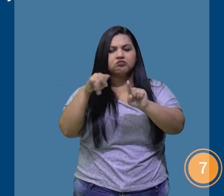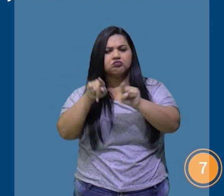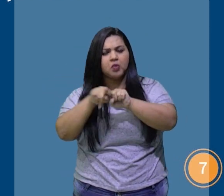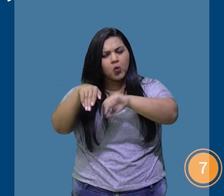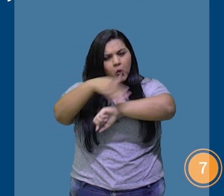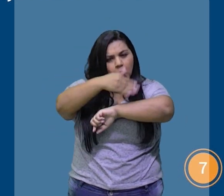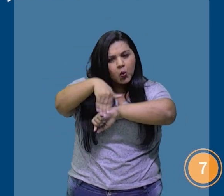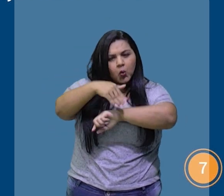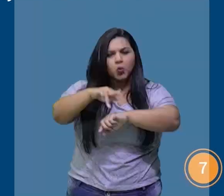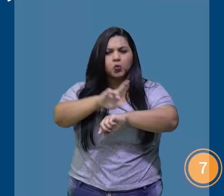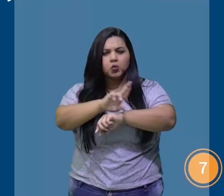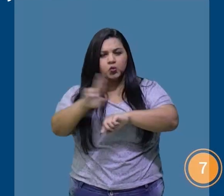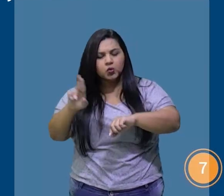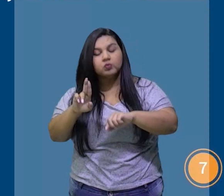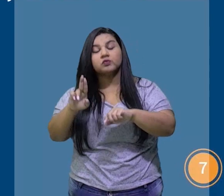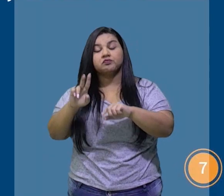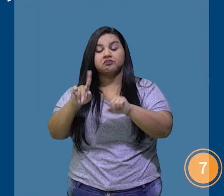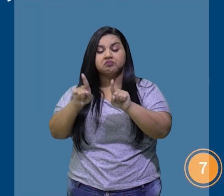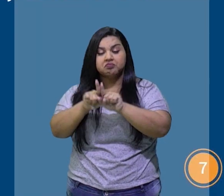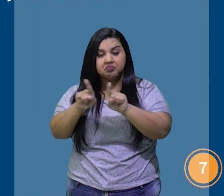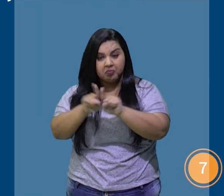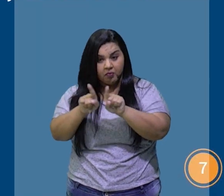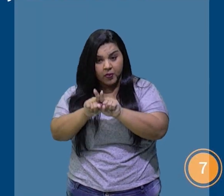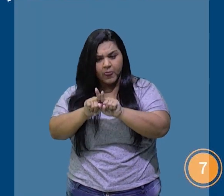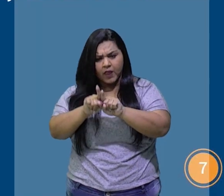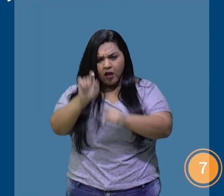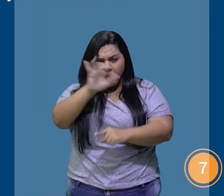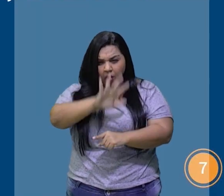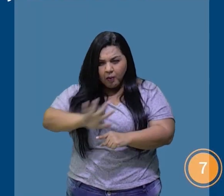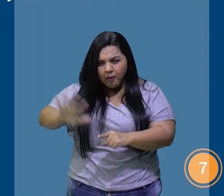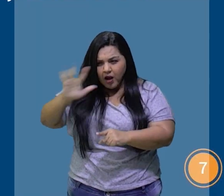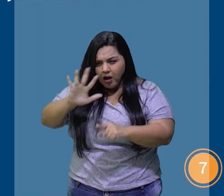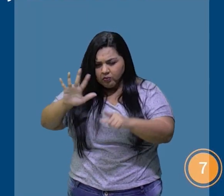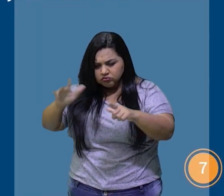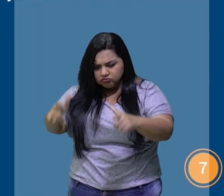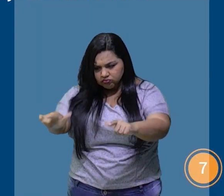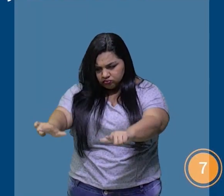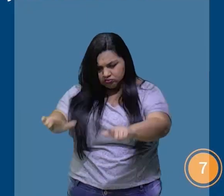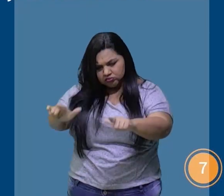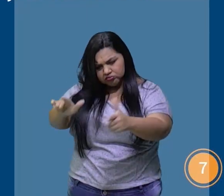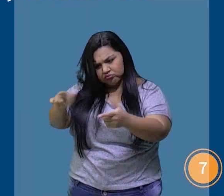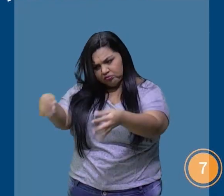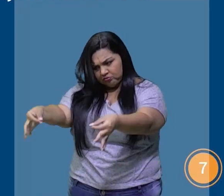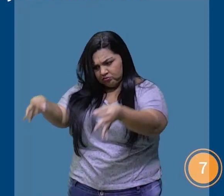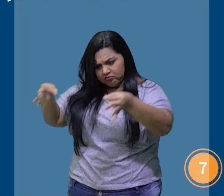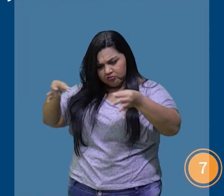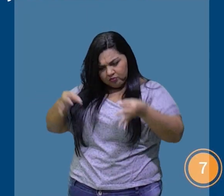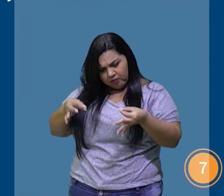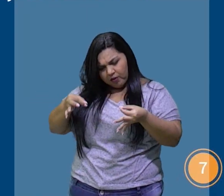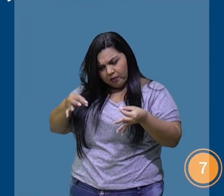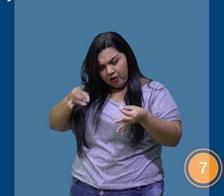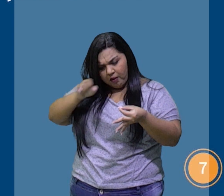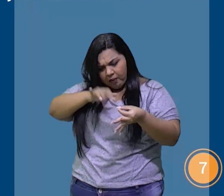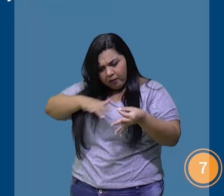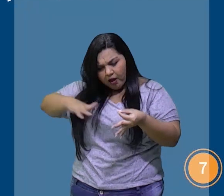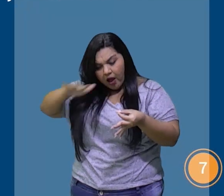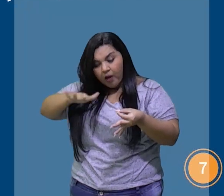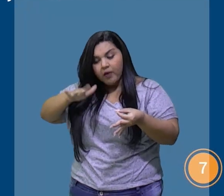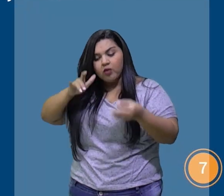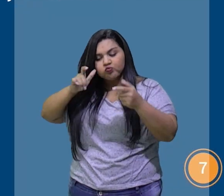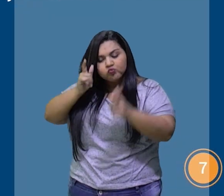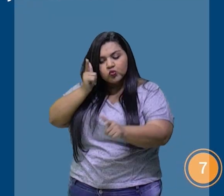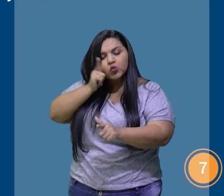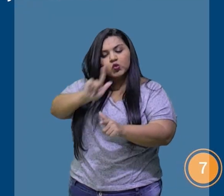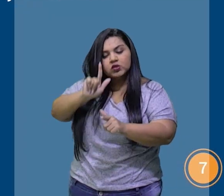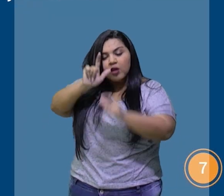mapa, se você me dá esse mapa, eu consigo me localizar ali naquele espaço que talvez eu nem conheça, né? Mas a partir